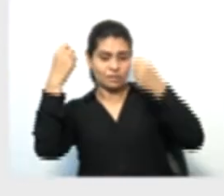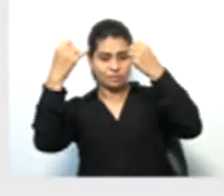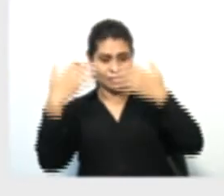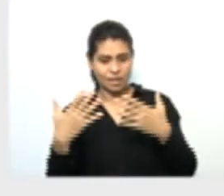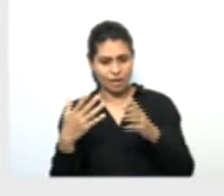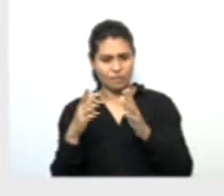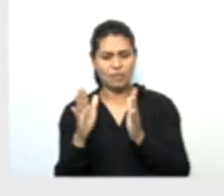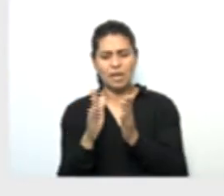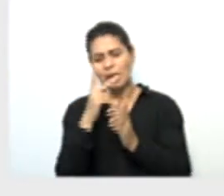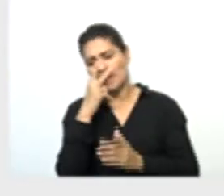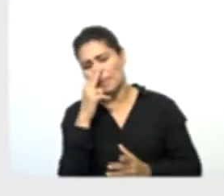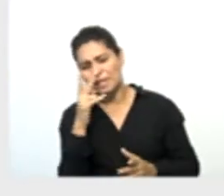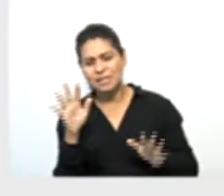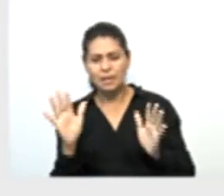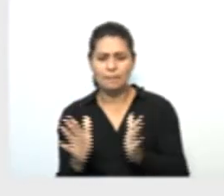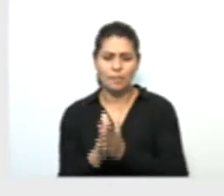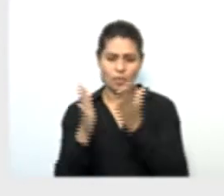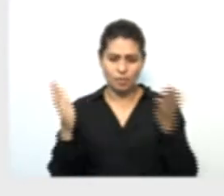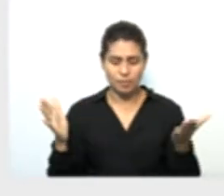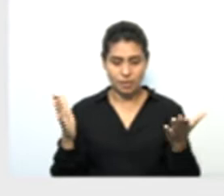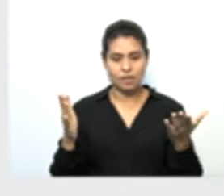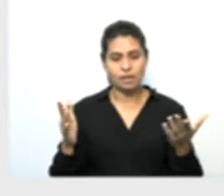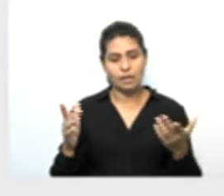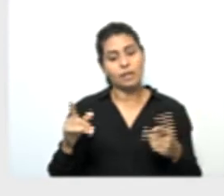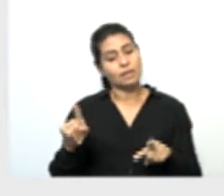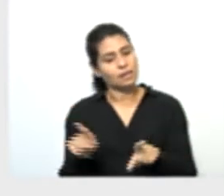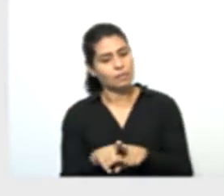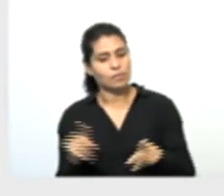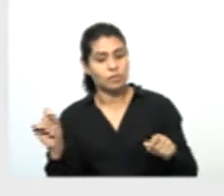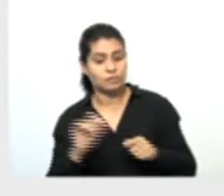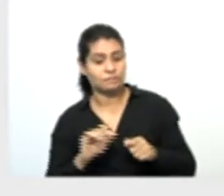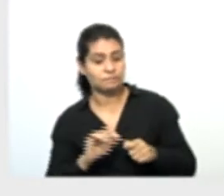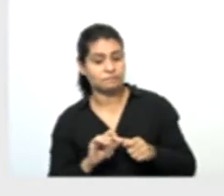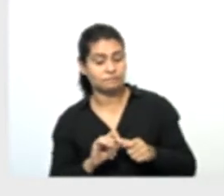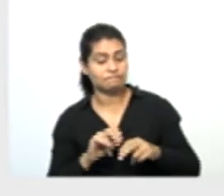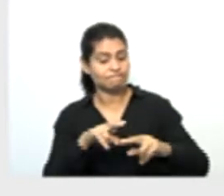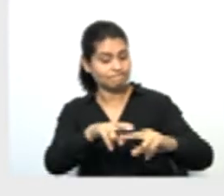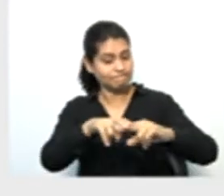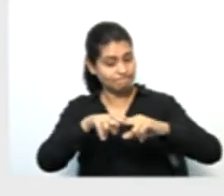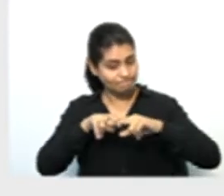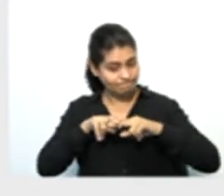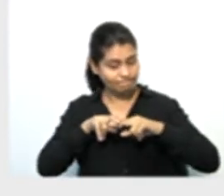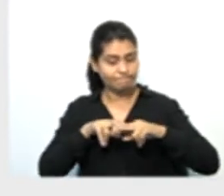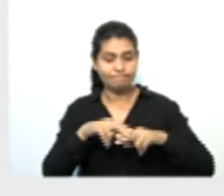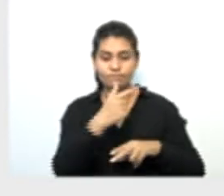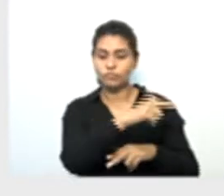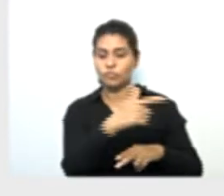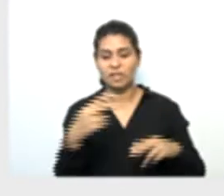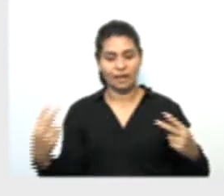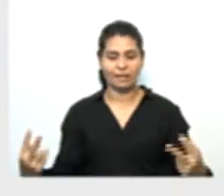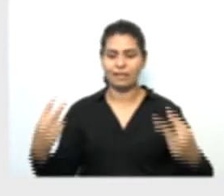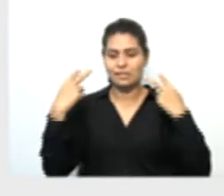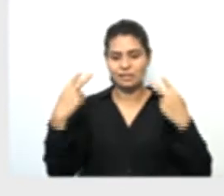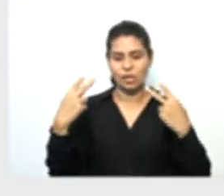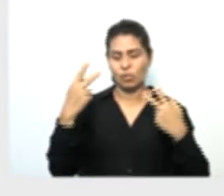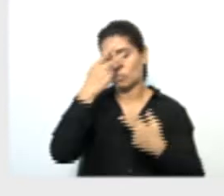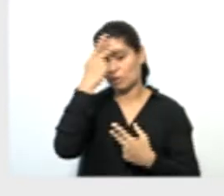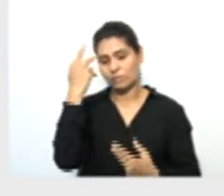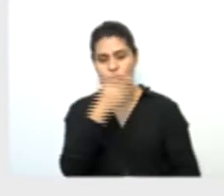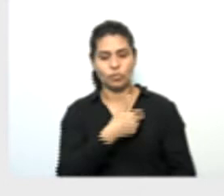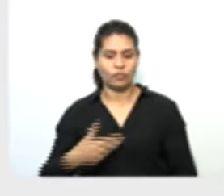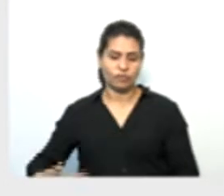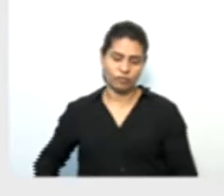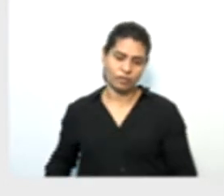da pobreza e pela irrelevância de sua produção. Por isso, não havia devida atenção do poder público sobre